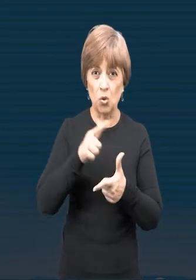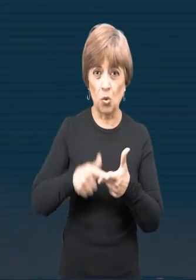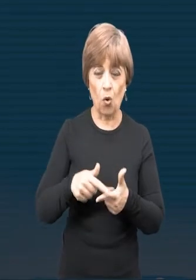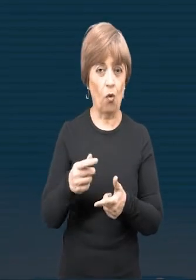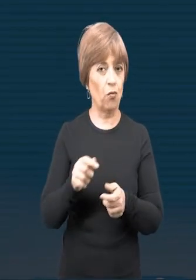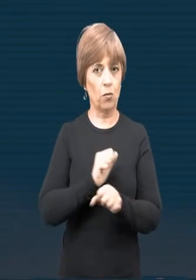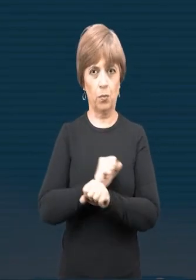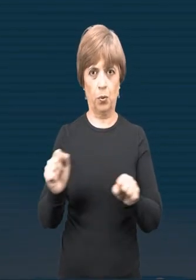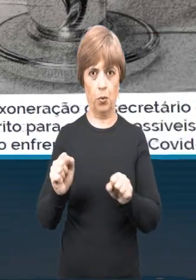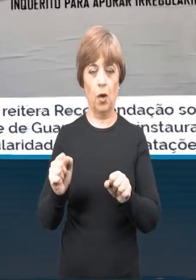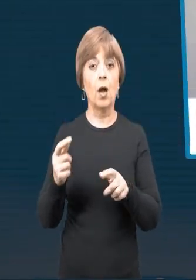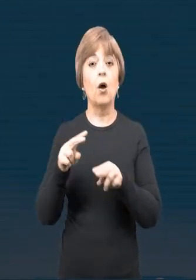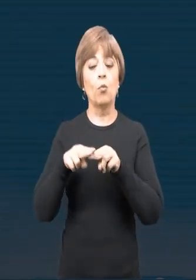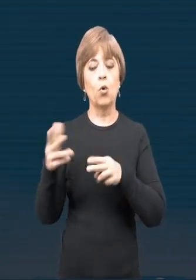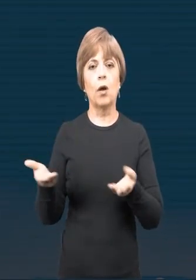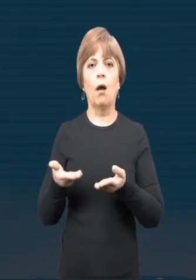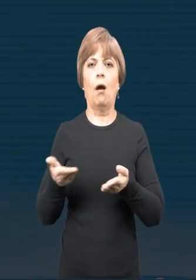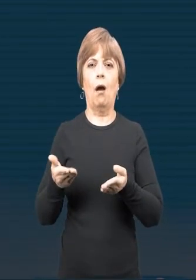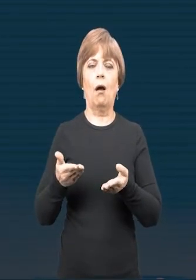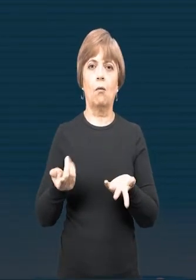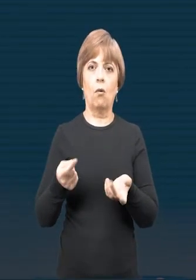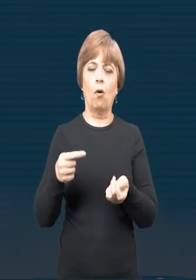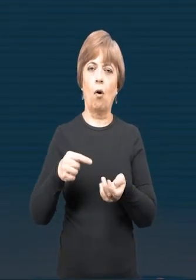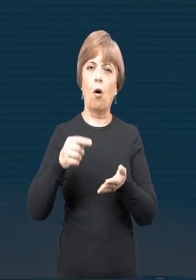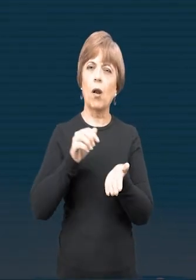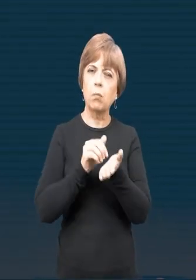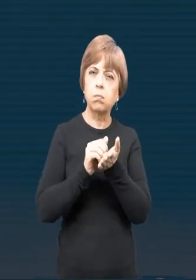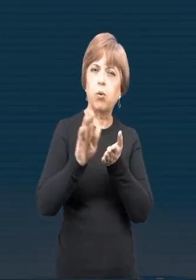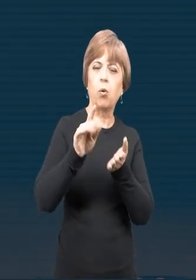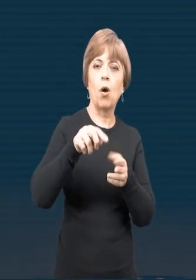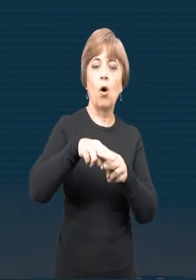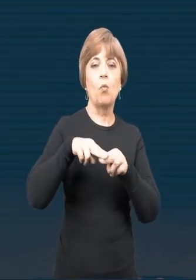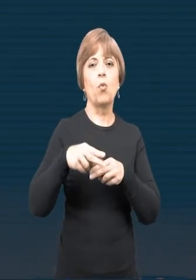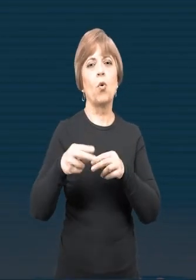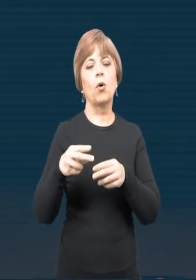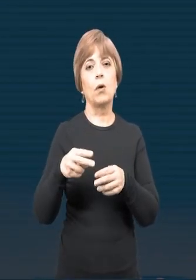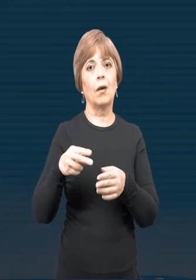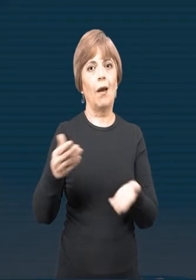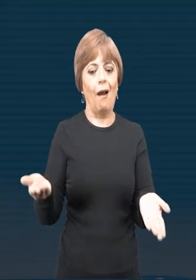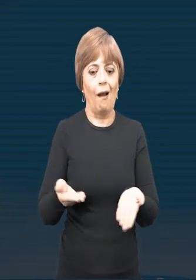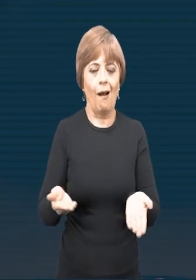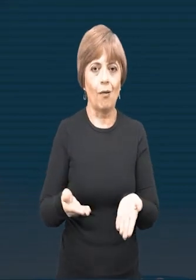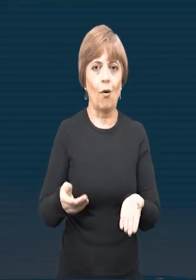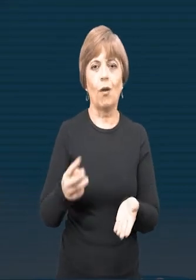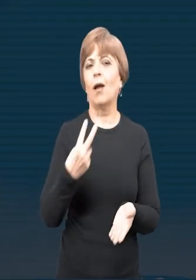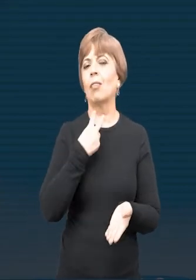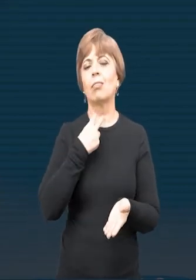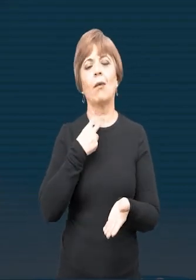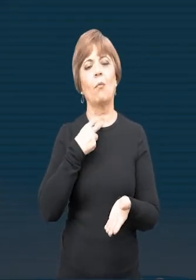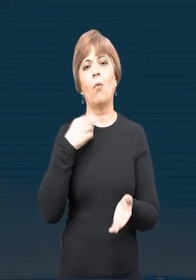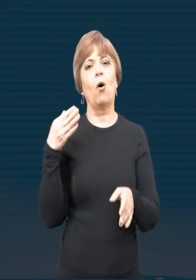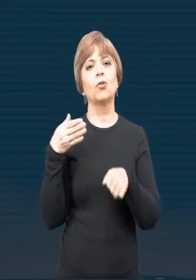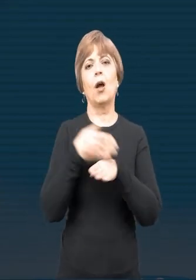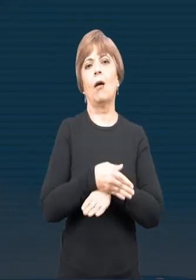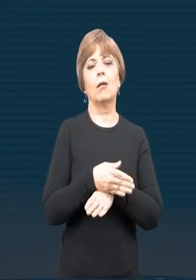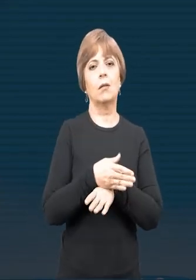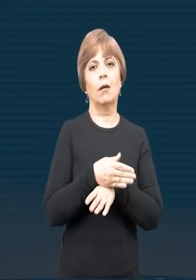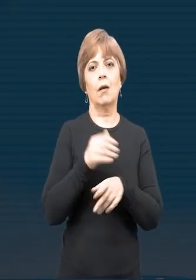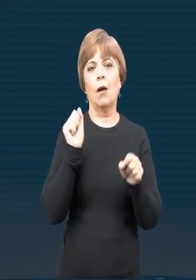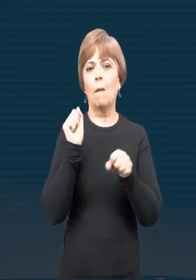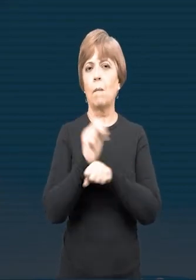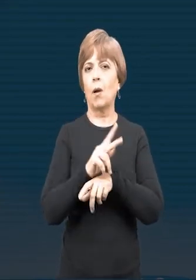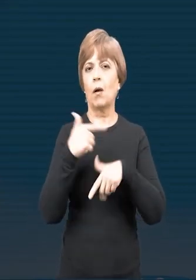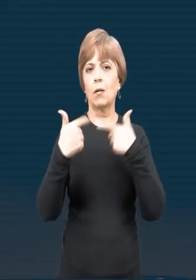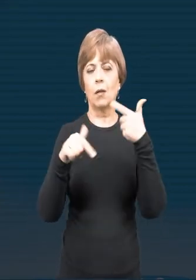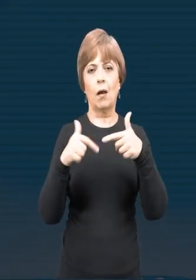nessa condenação foi determinada a suspensão dos direitos políticos do referido secretário, ele não pode mais exercer nenhum cargo público enquanto